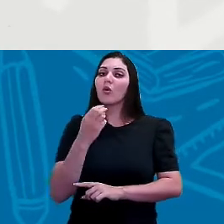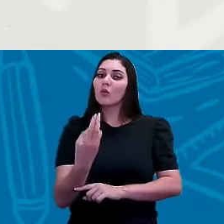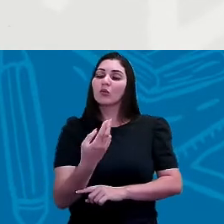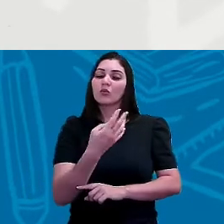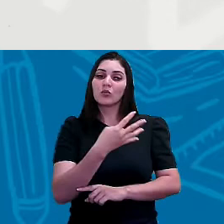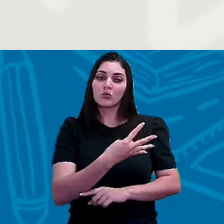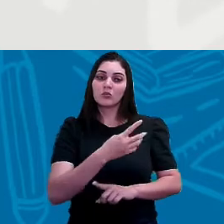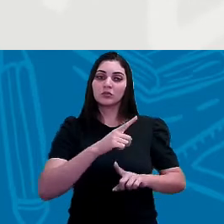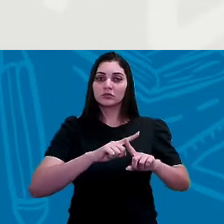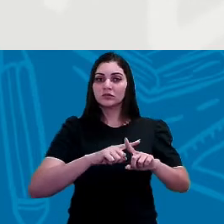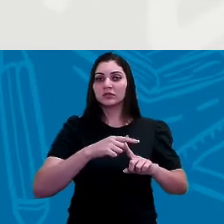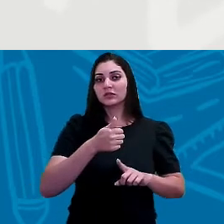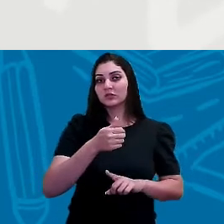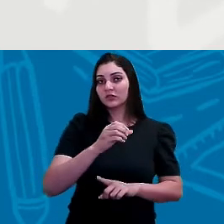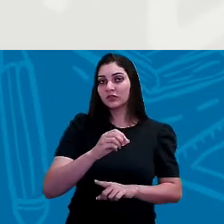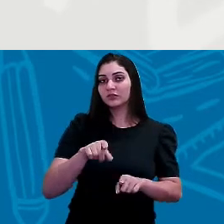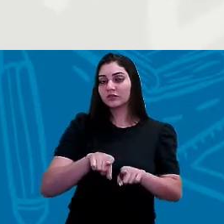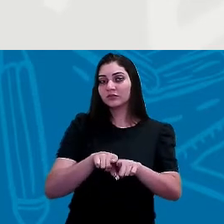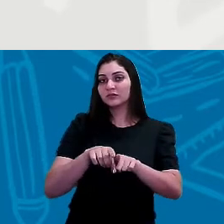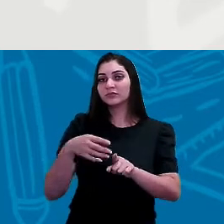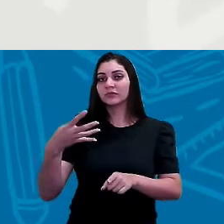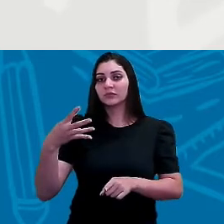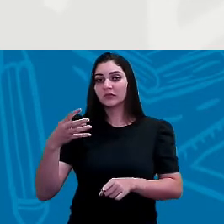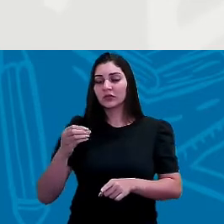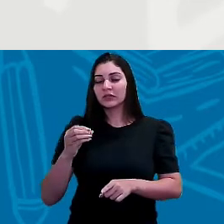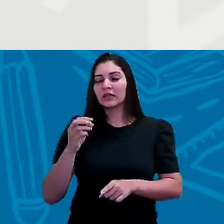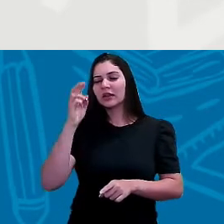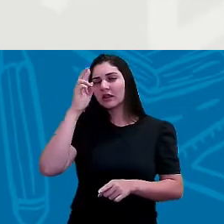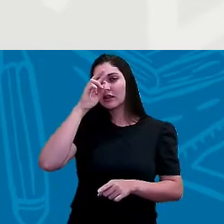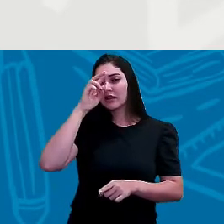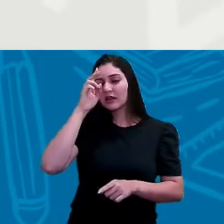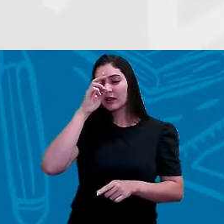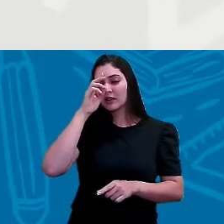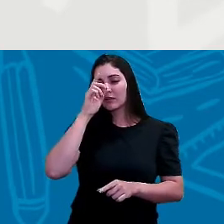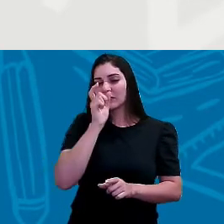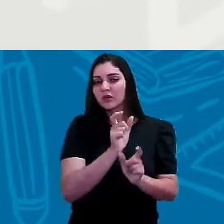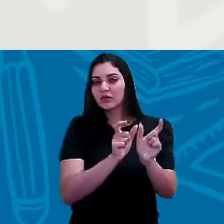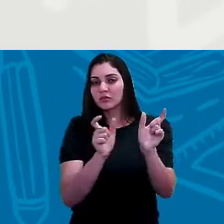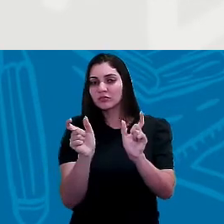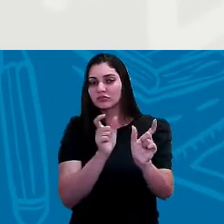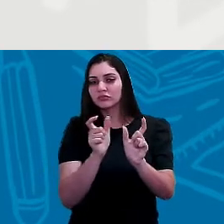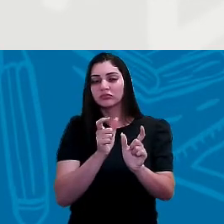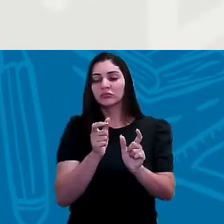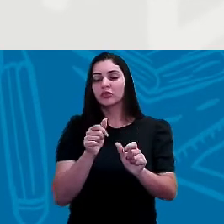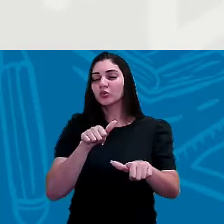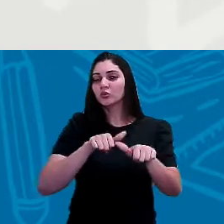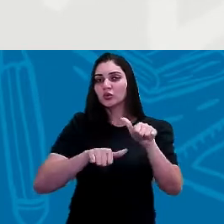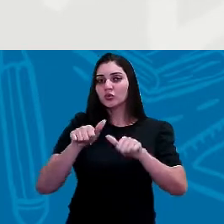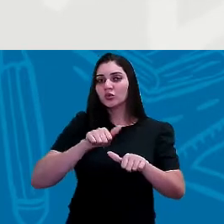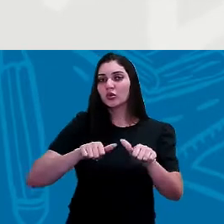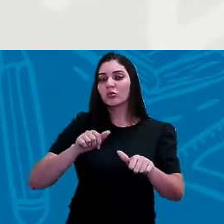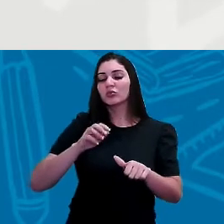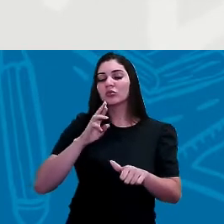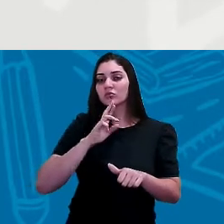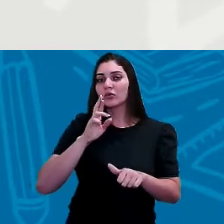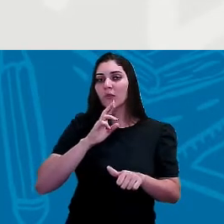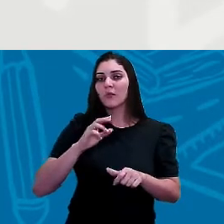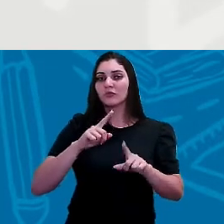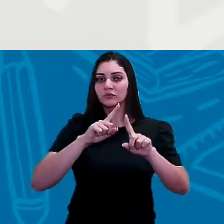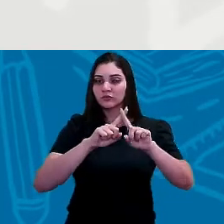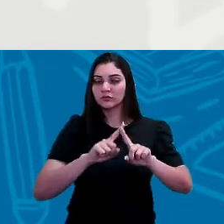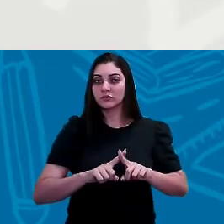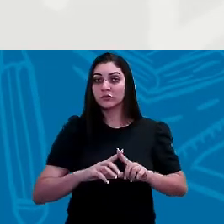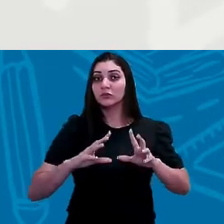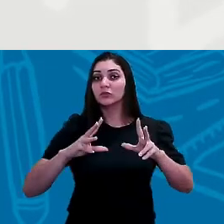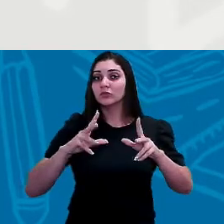10 também é 40, tá? Lembra? A ordem dos fatores não altera o produto na multiplicação. Então, todo mundo